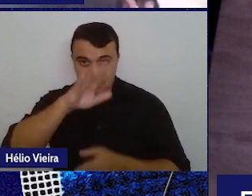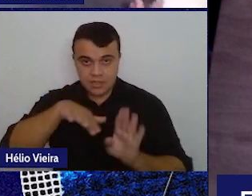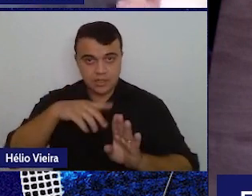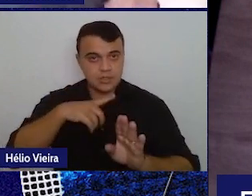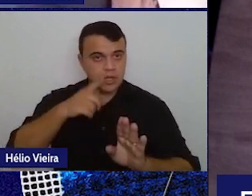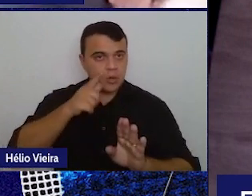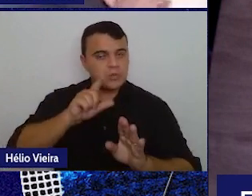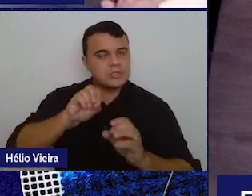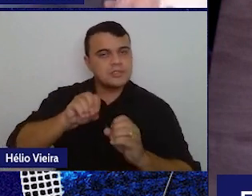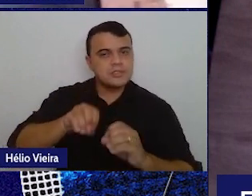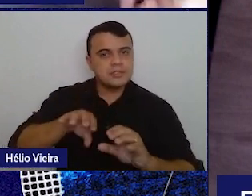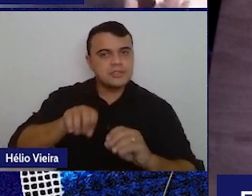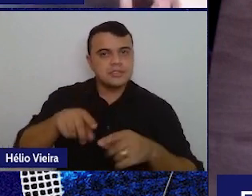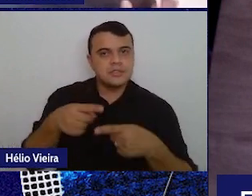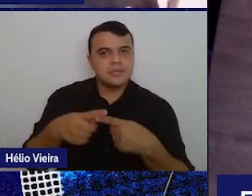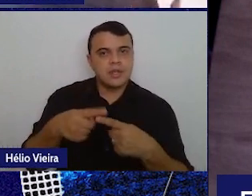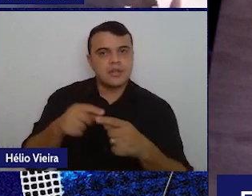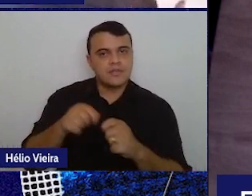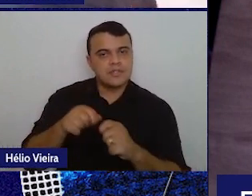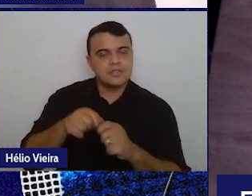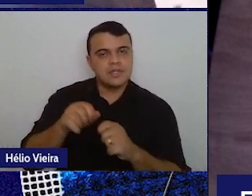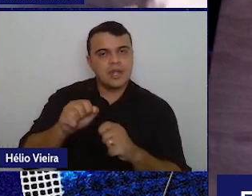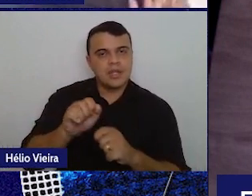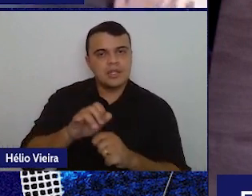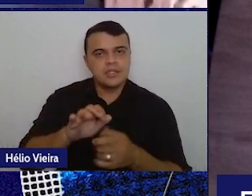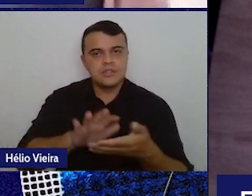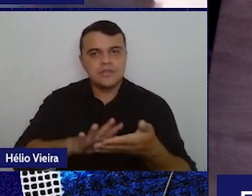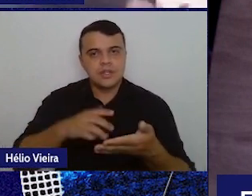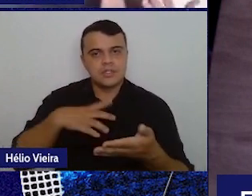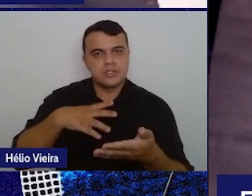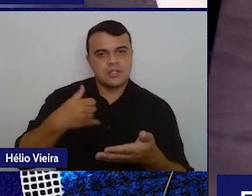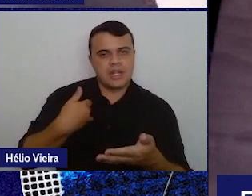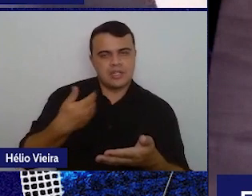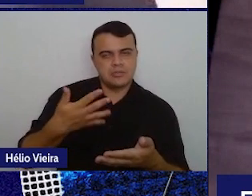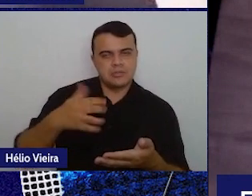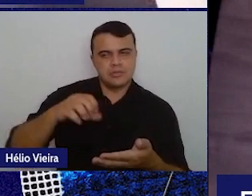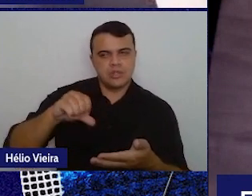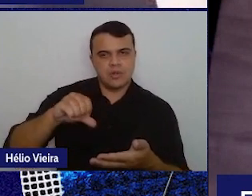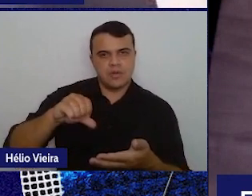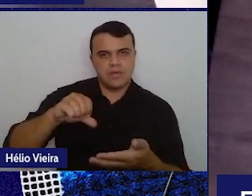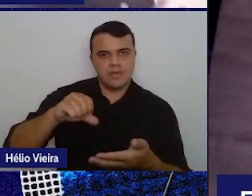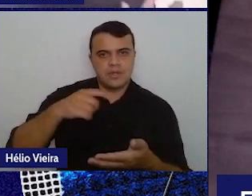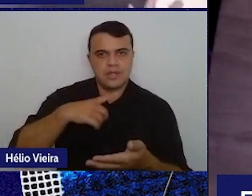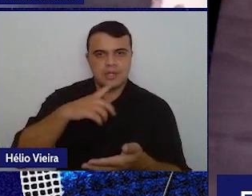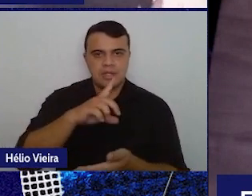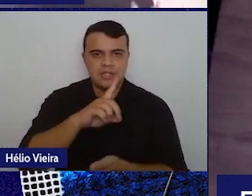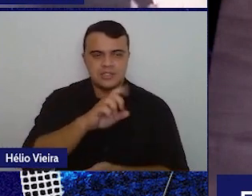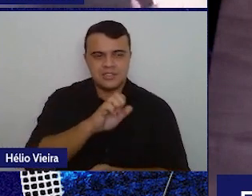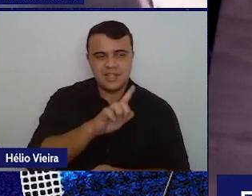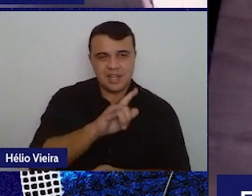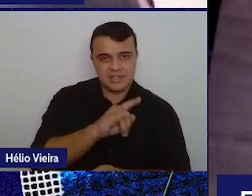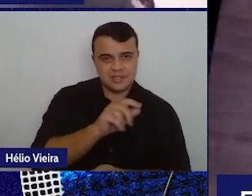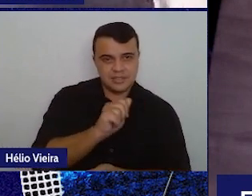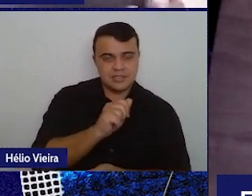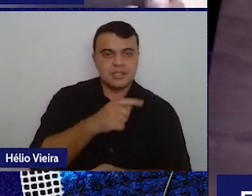consegui fazer essa atividade com uma criança de 9 anos com dislexia. Então,